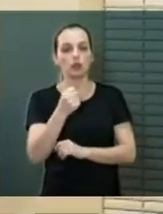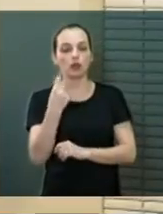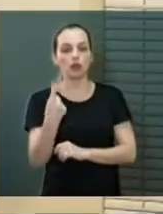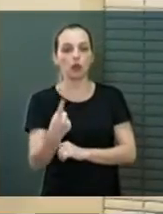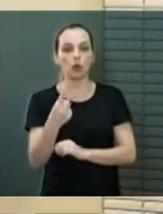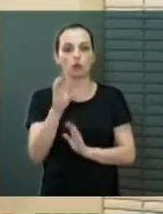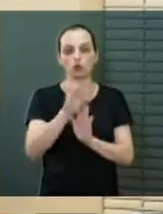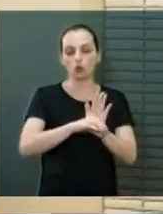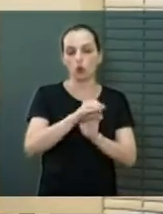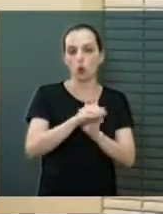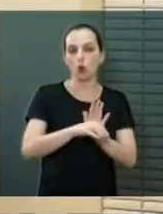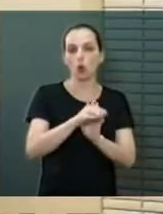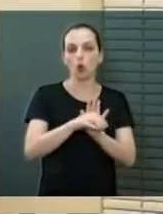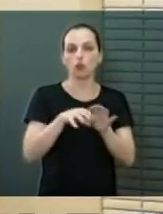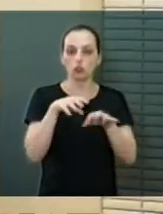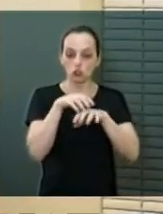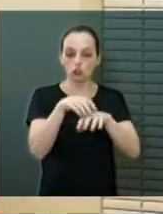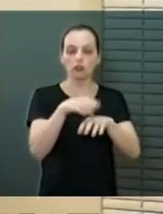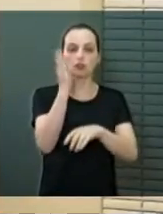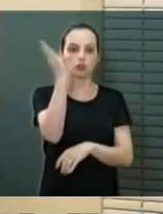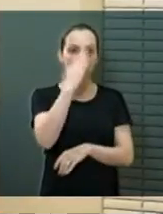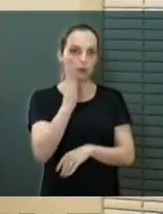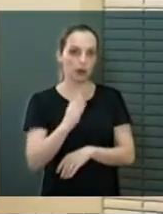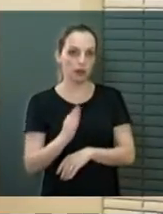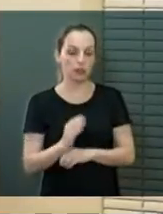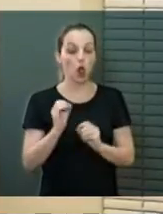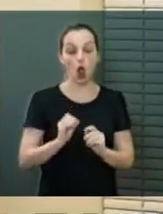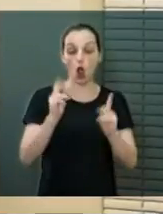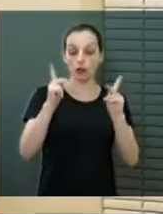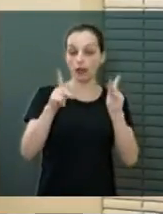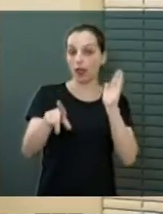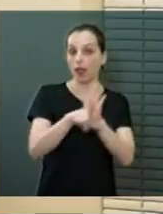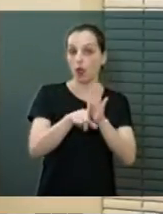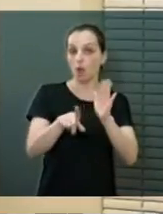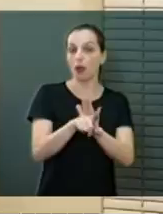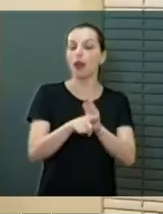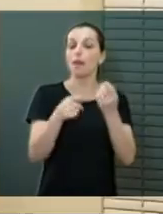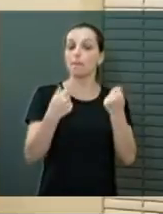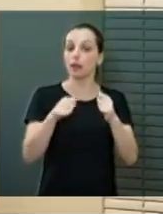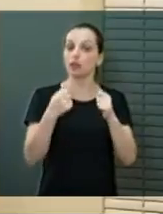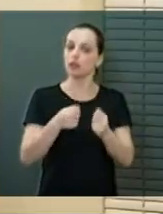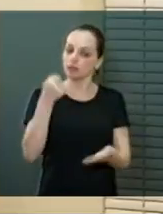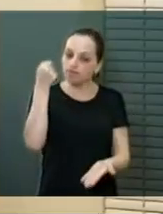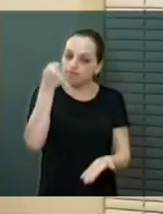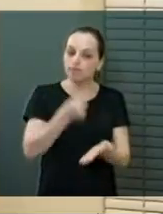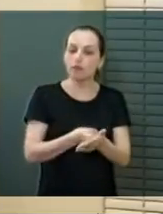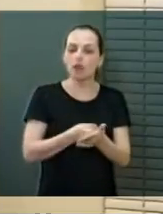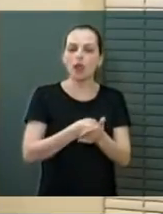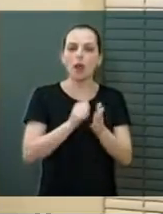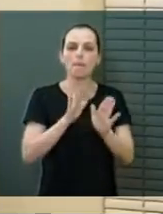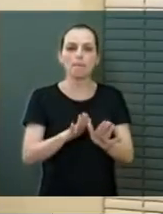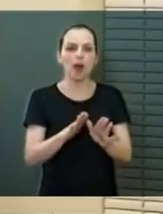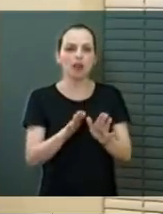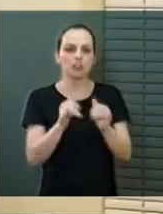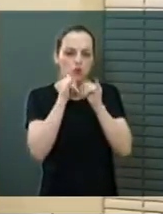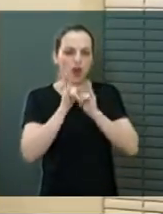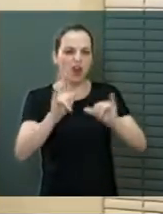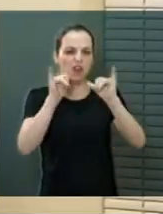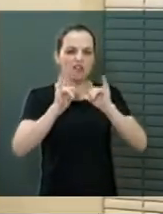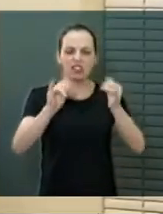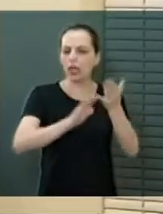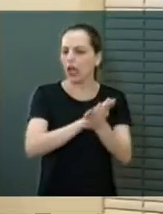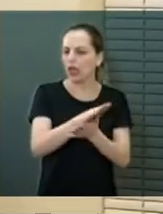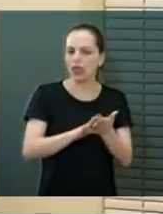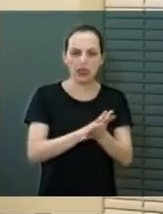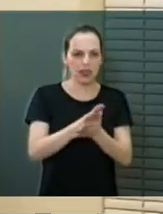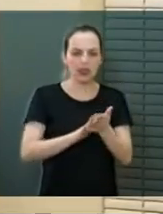do Código de Trânsito Brasileiro. Ok, é lei federal, precisa ser cumprida, mas do nada, sem aviso, sem sequer